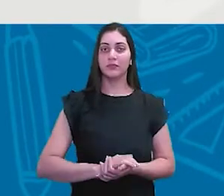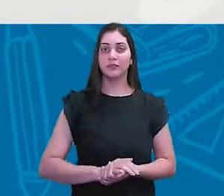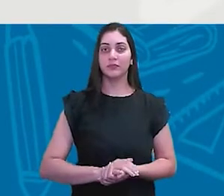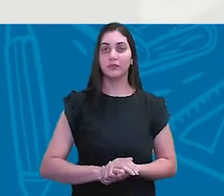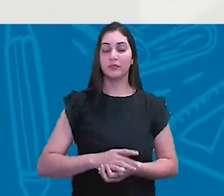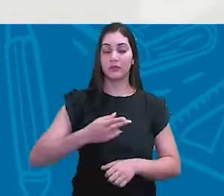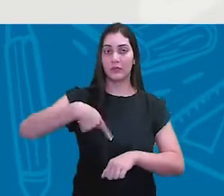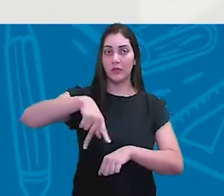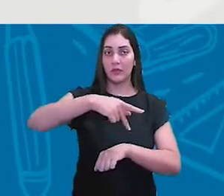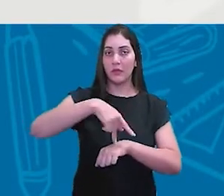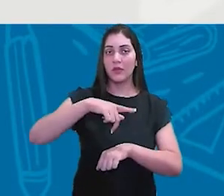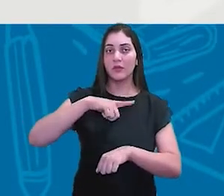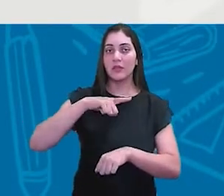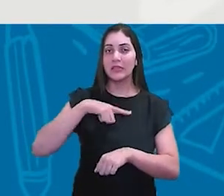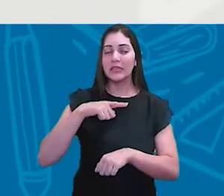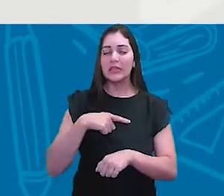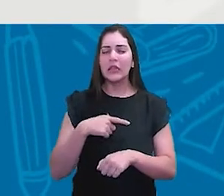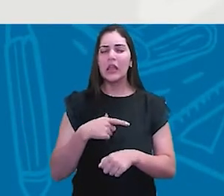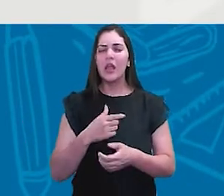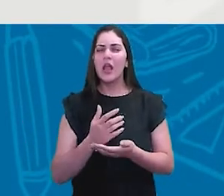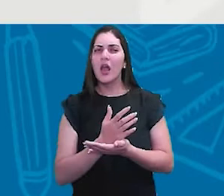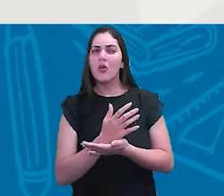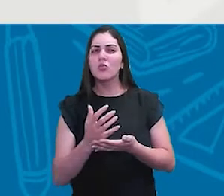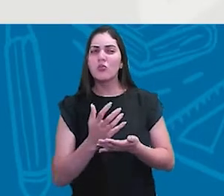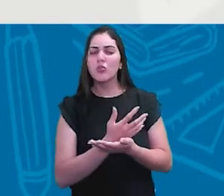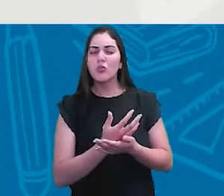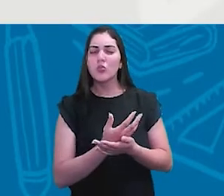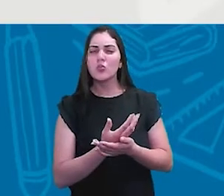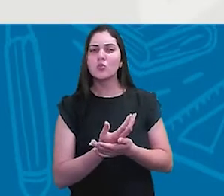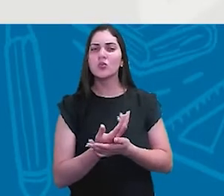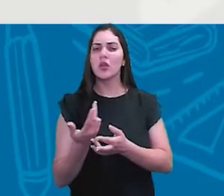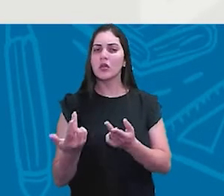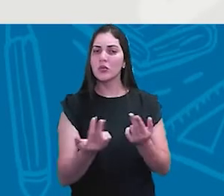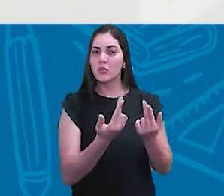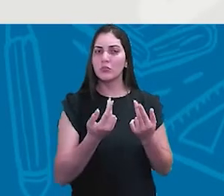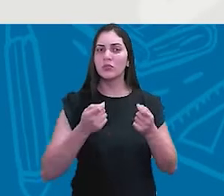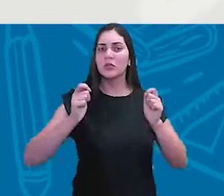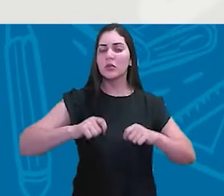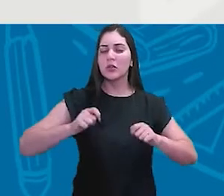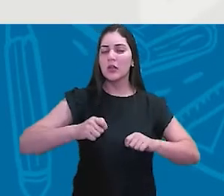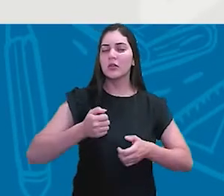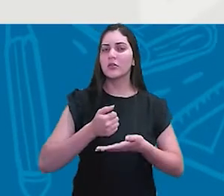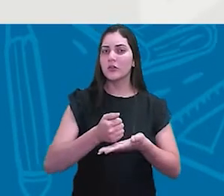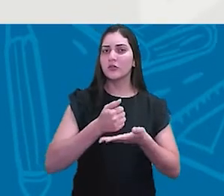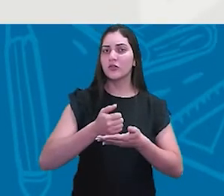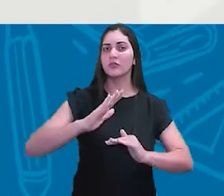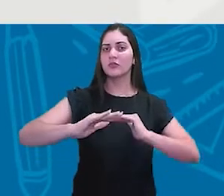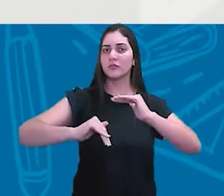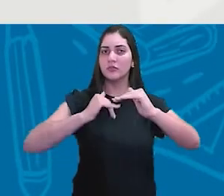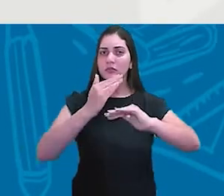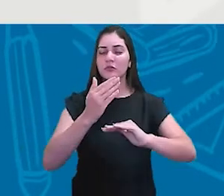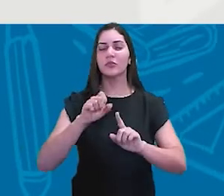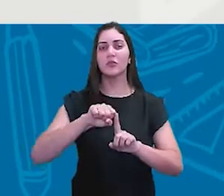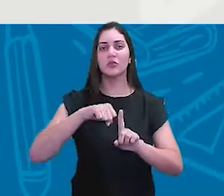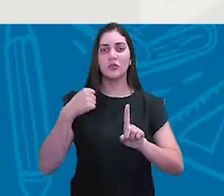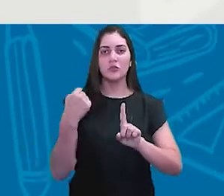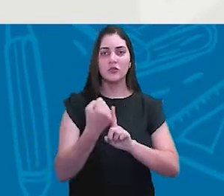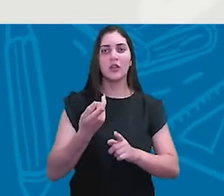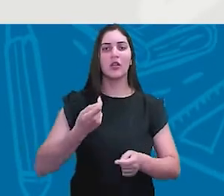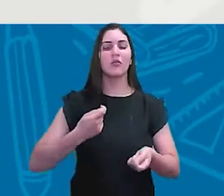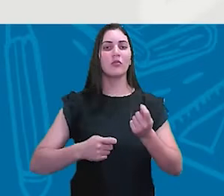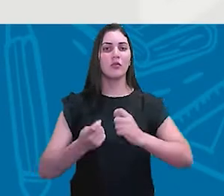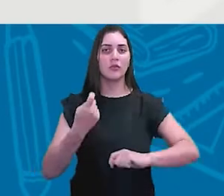de países que têm alguma coisa em comum e eles querem se ajudar para o seu desenvolvimento social, econômico,